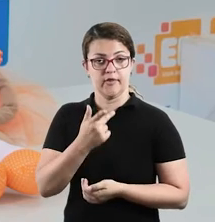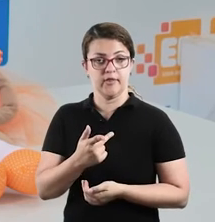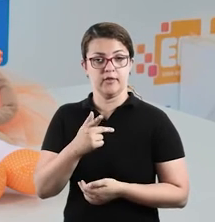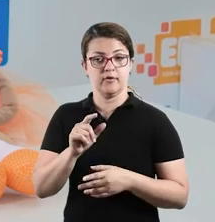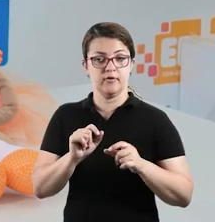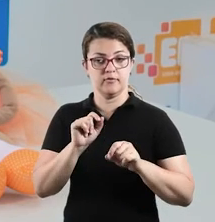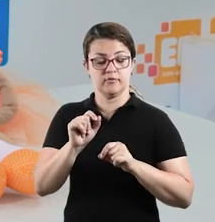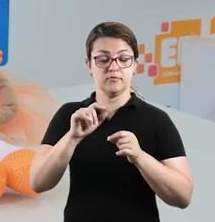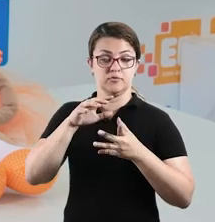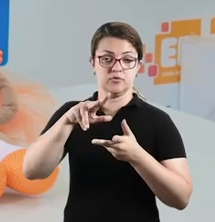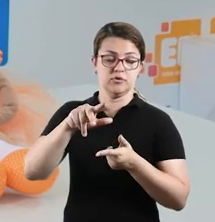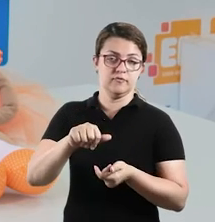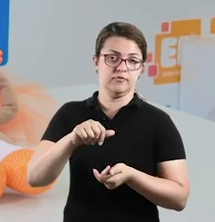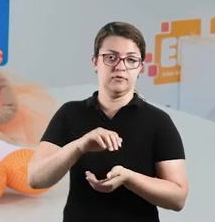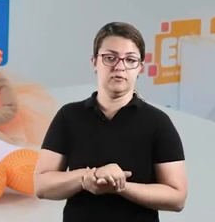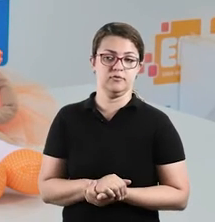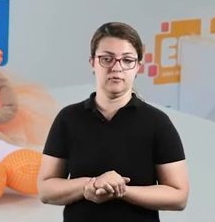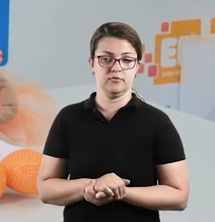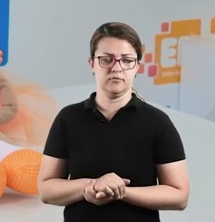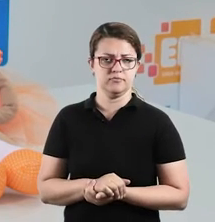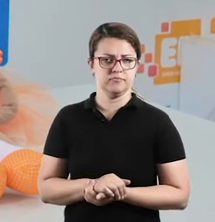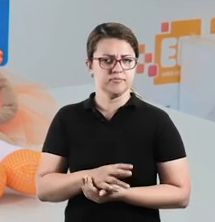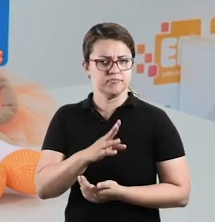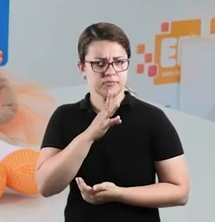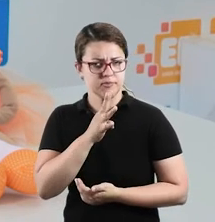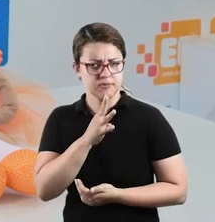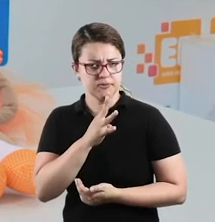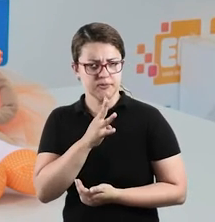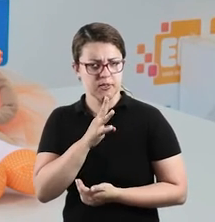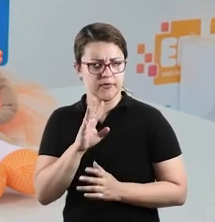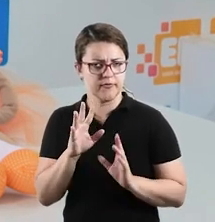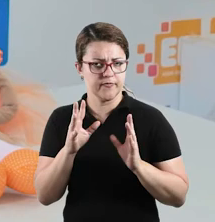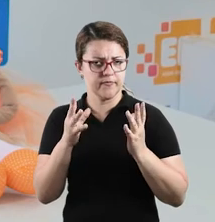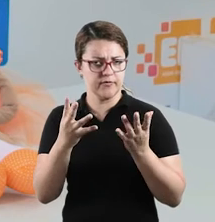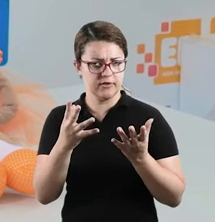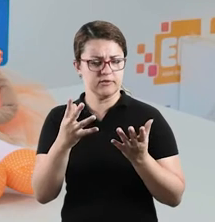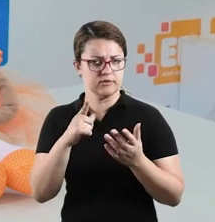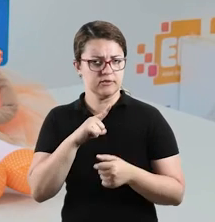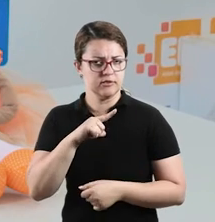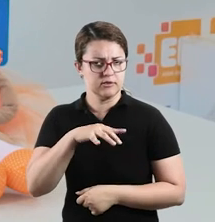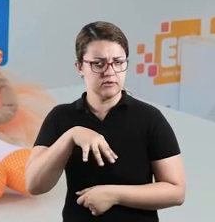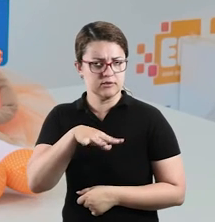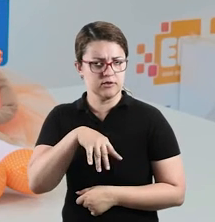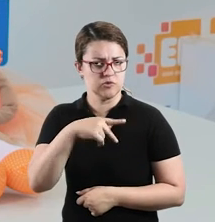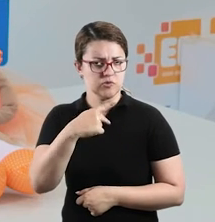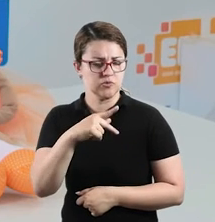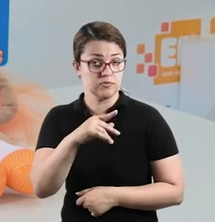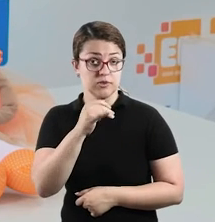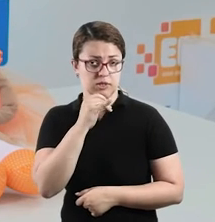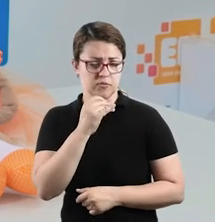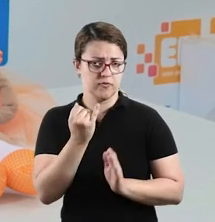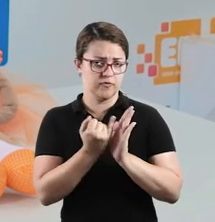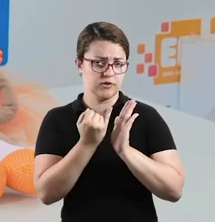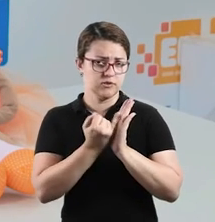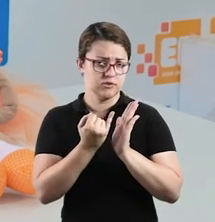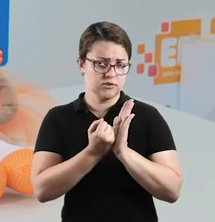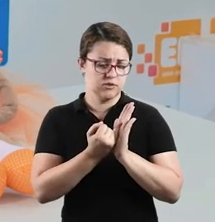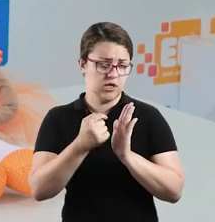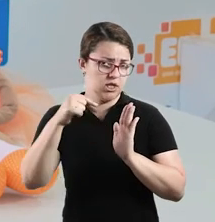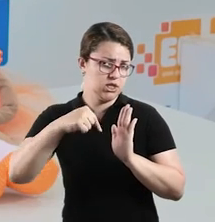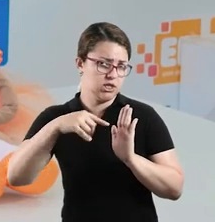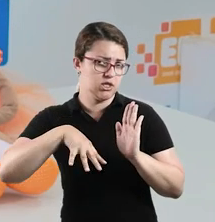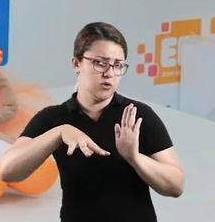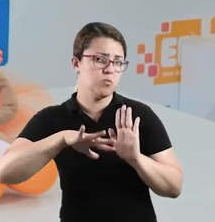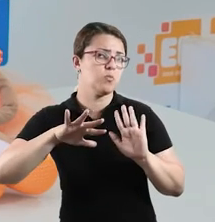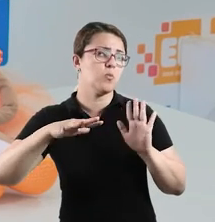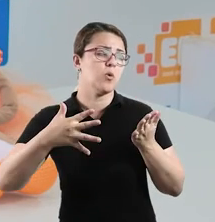vamos trabalhar geografia. Você conhece quais são as festas que tem na sua cidade? Aqui em Itapevi, quais são as